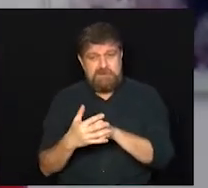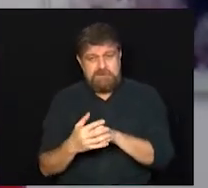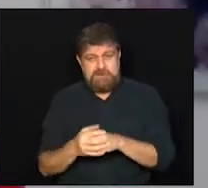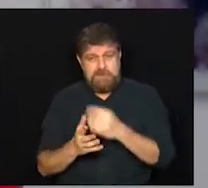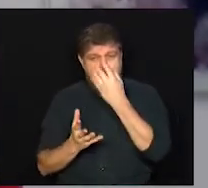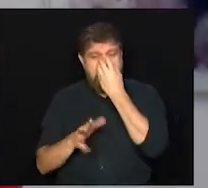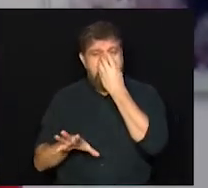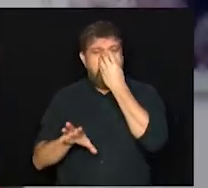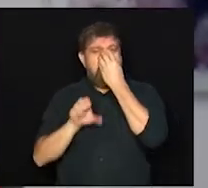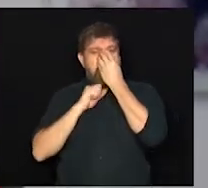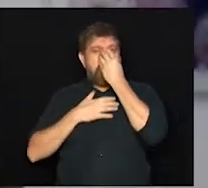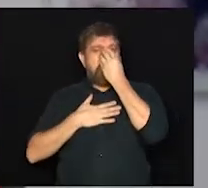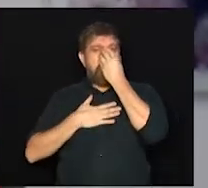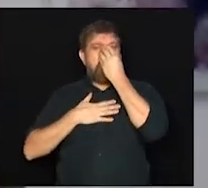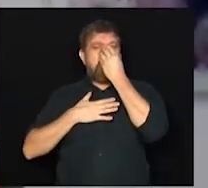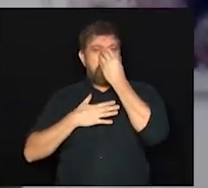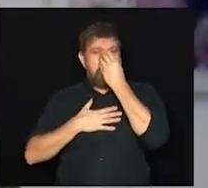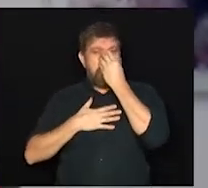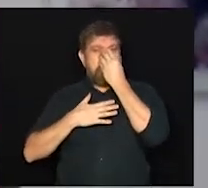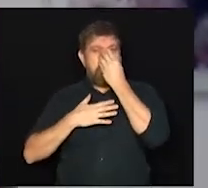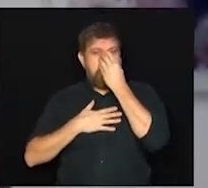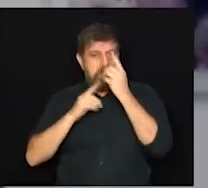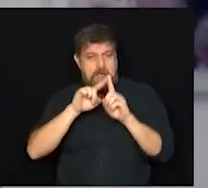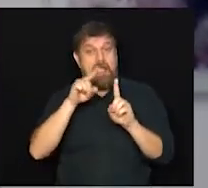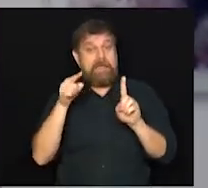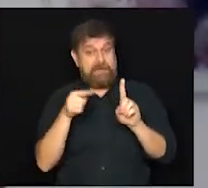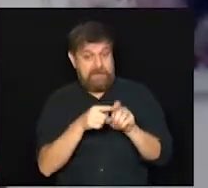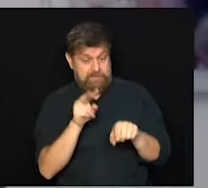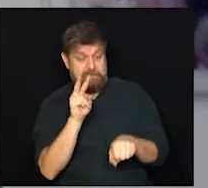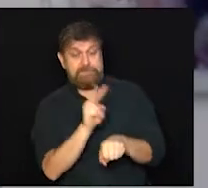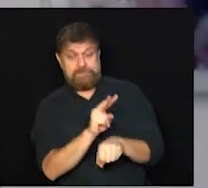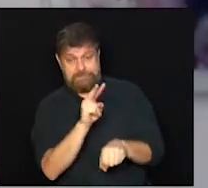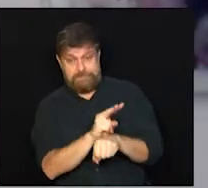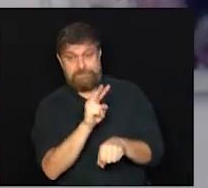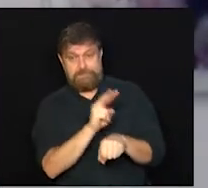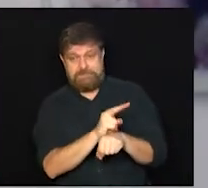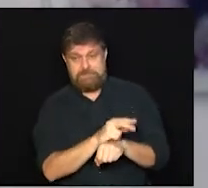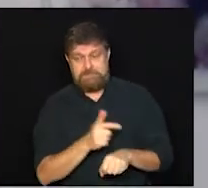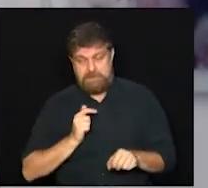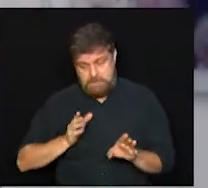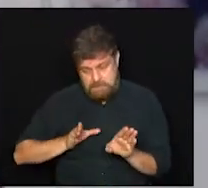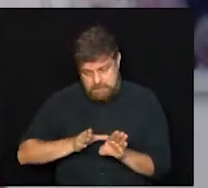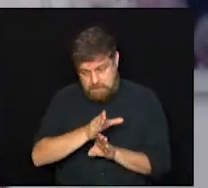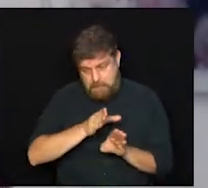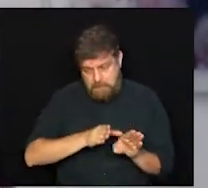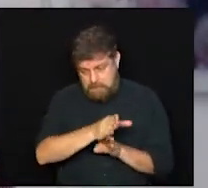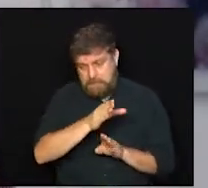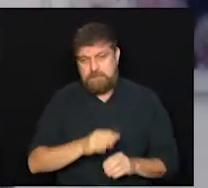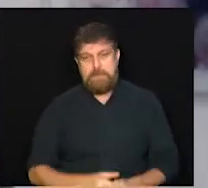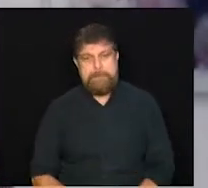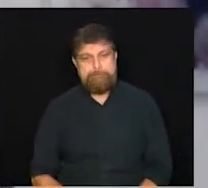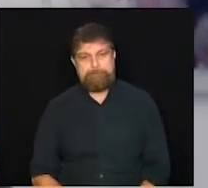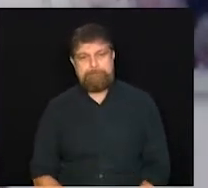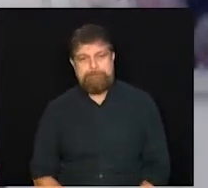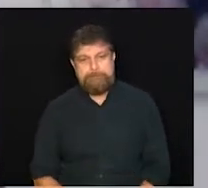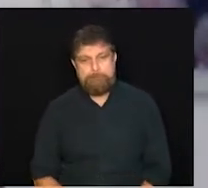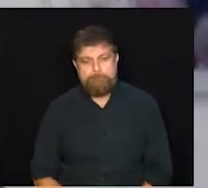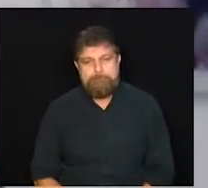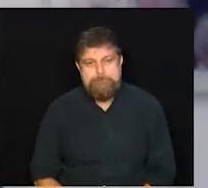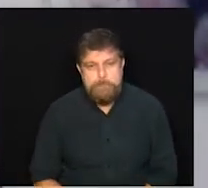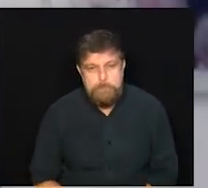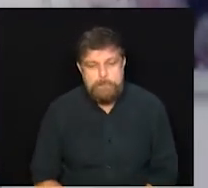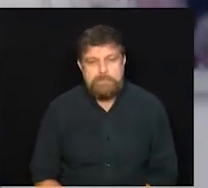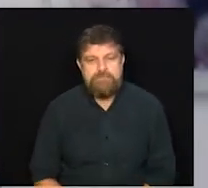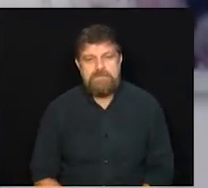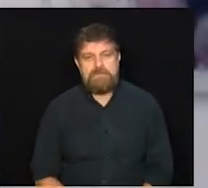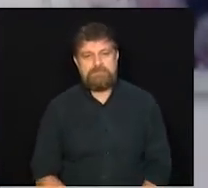Então, grávidas, cuidem-se. É o meu grande recado. Bom, o impacto disso